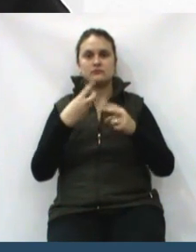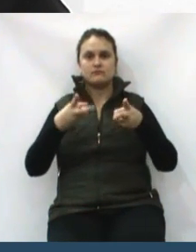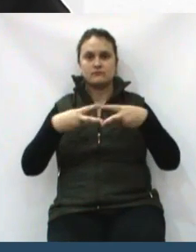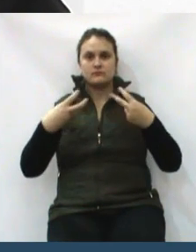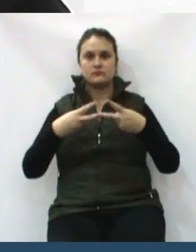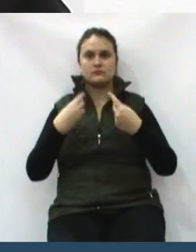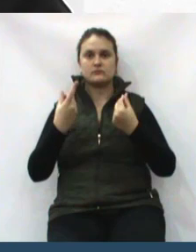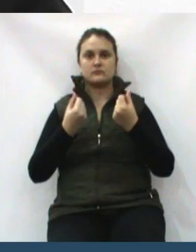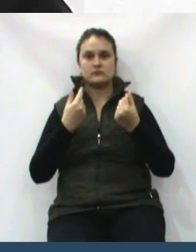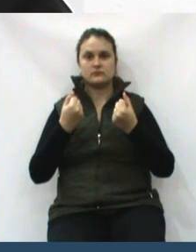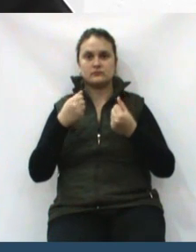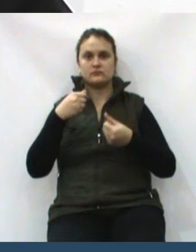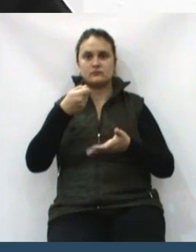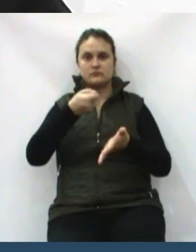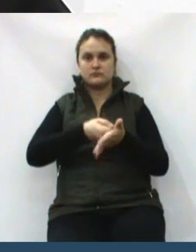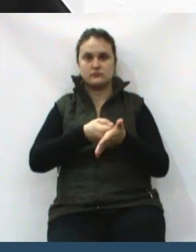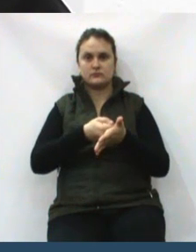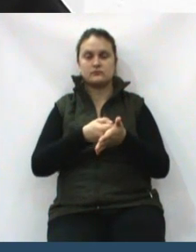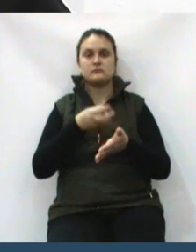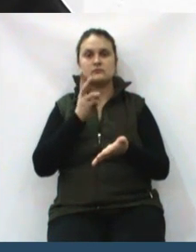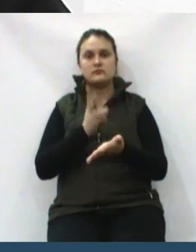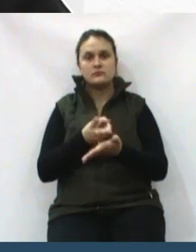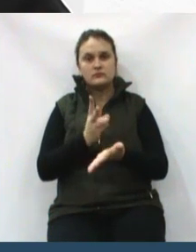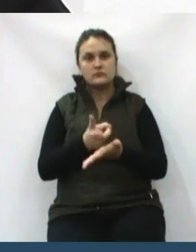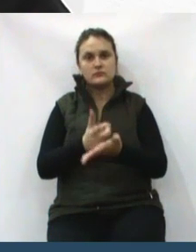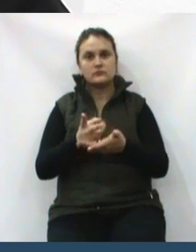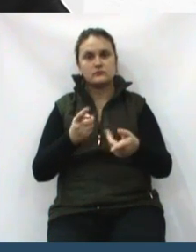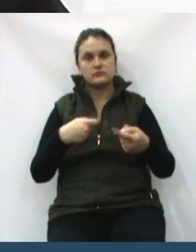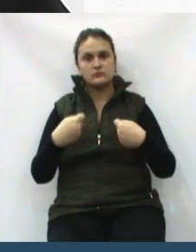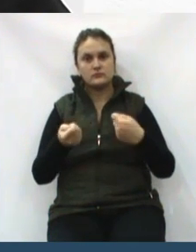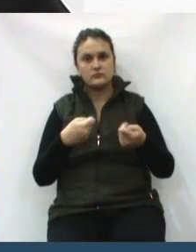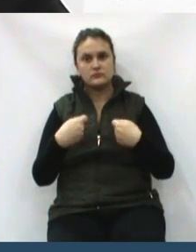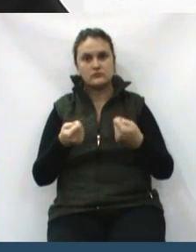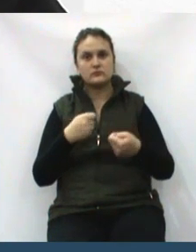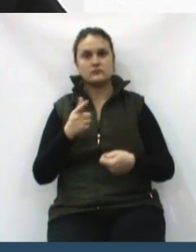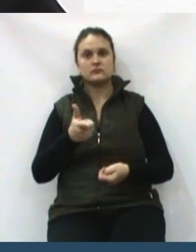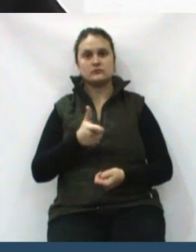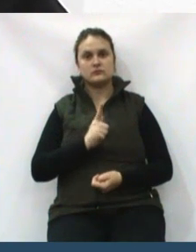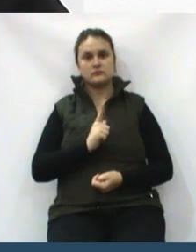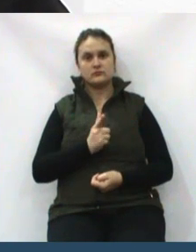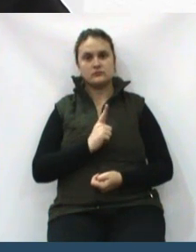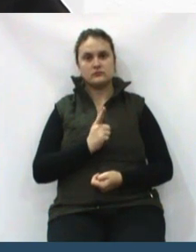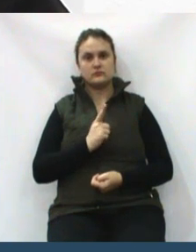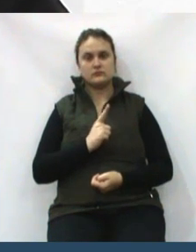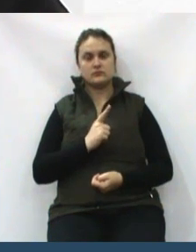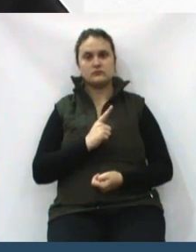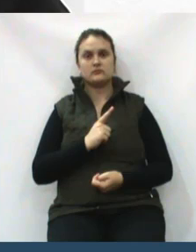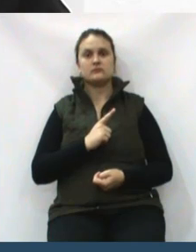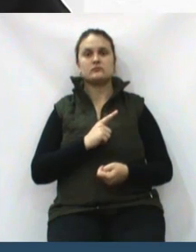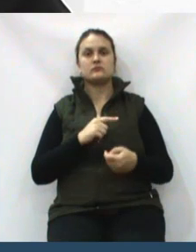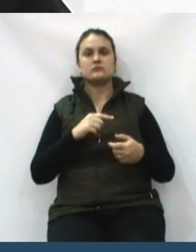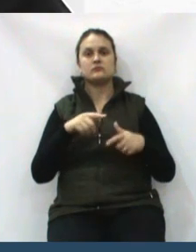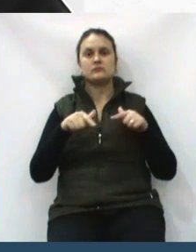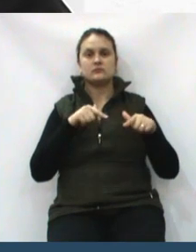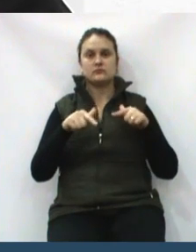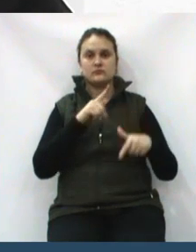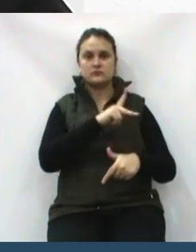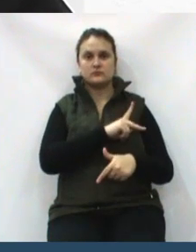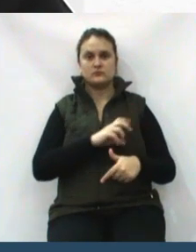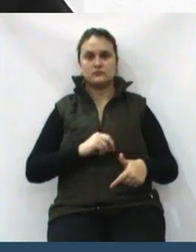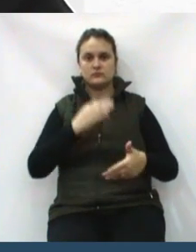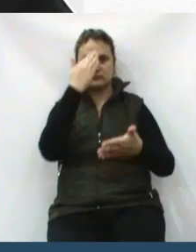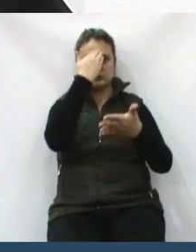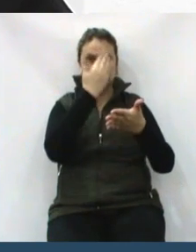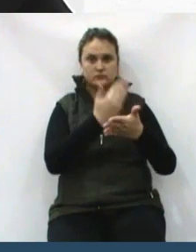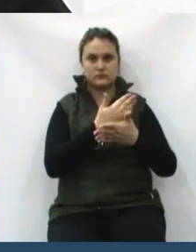contribuições previdenciárias, e sempre no centro dessas negociações existem cargos políticos, cargos de